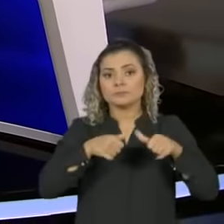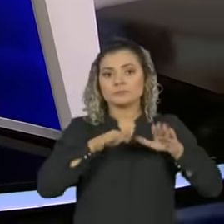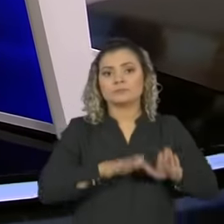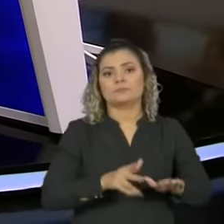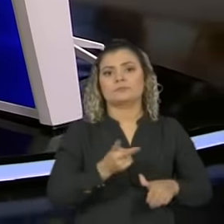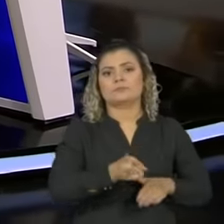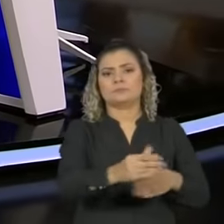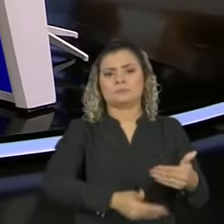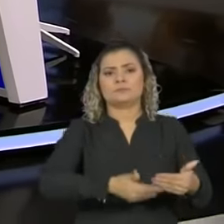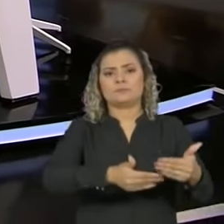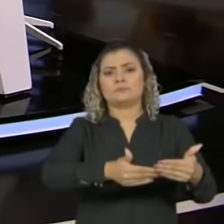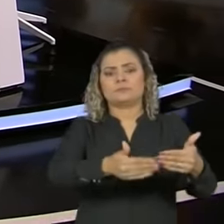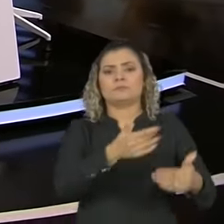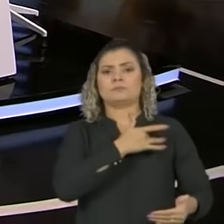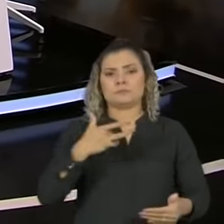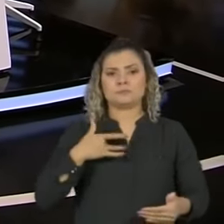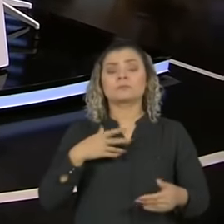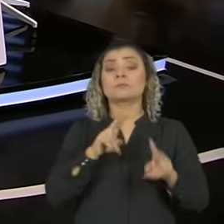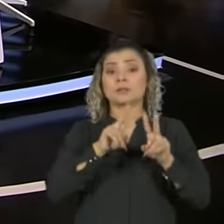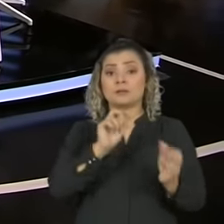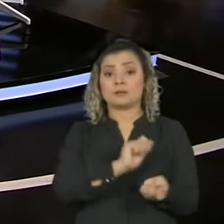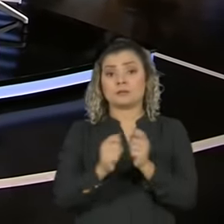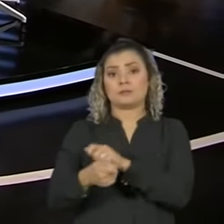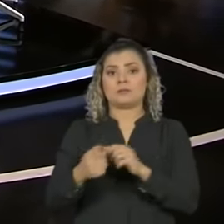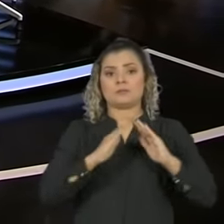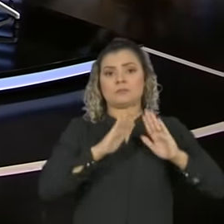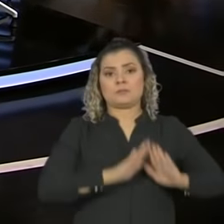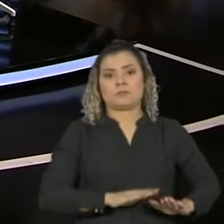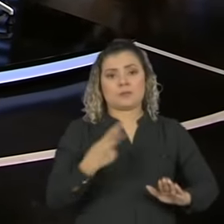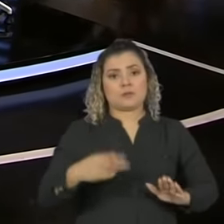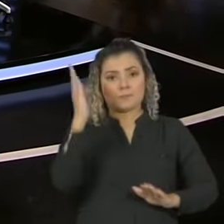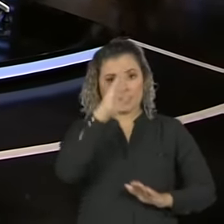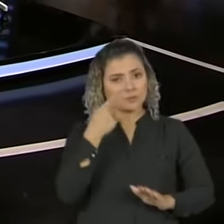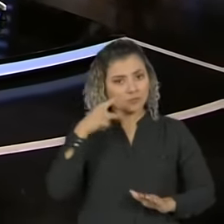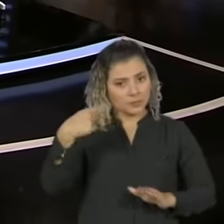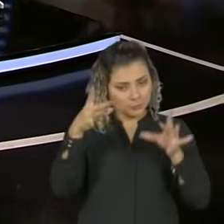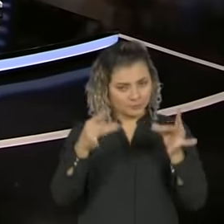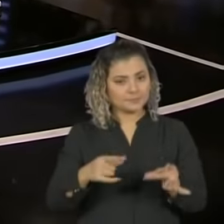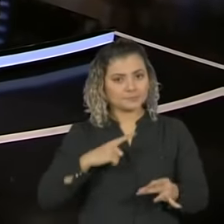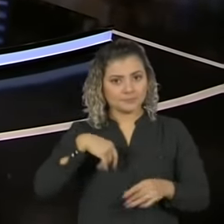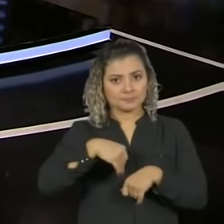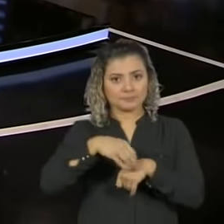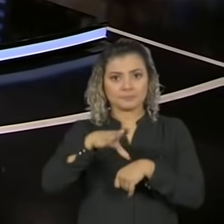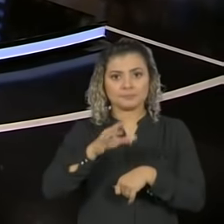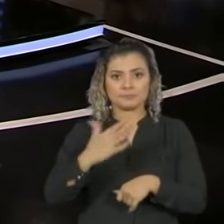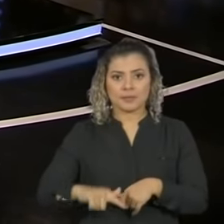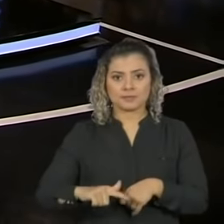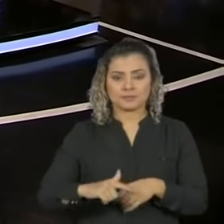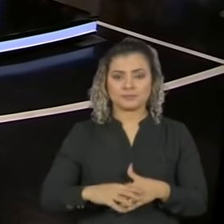e muda discurso sobre a implantação da quarentena no Brasil. Aguarde que nós voltamos já já.